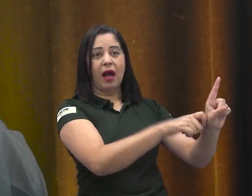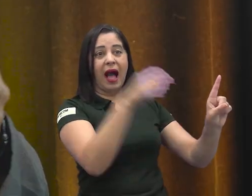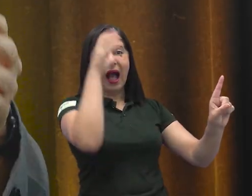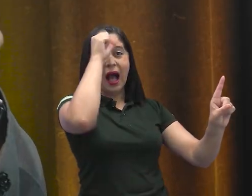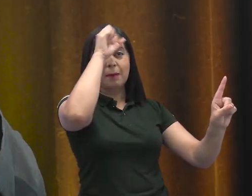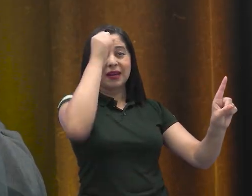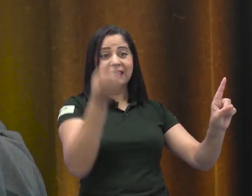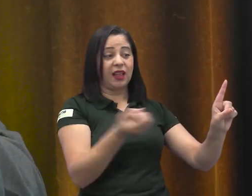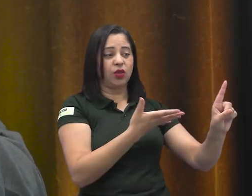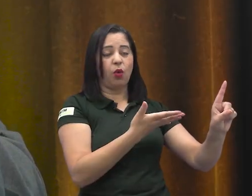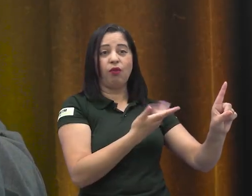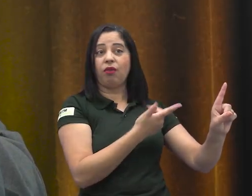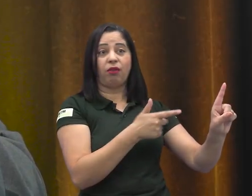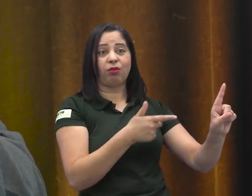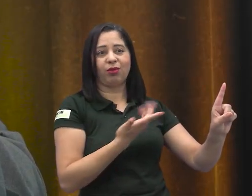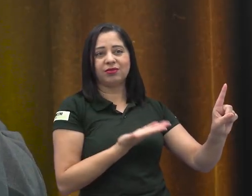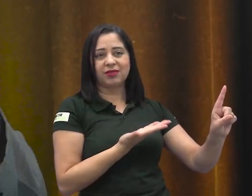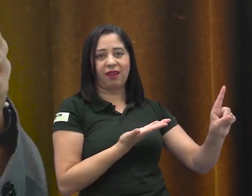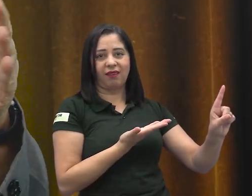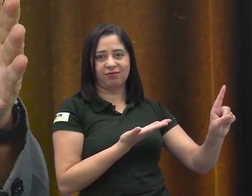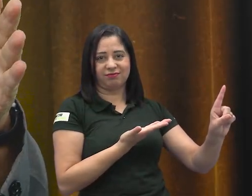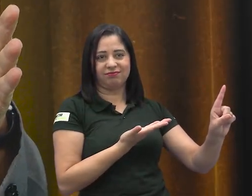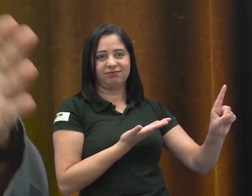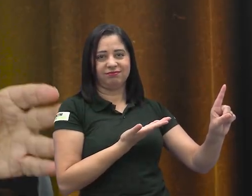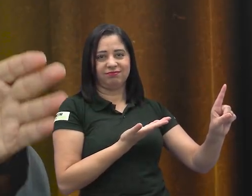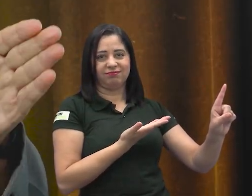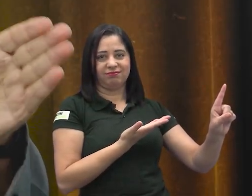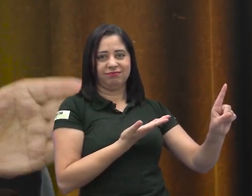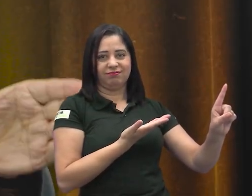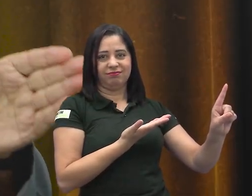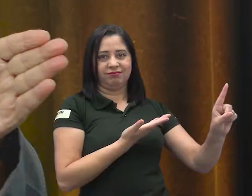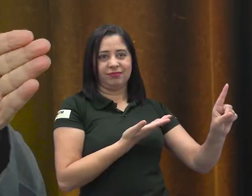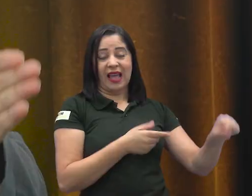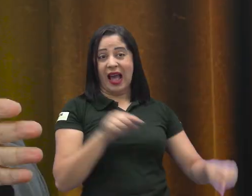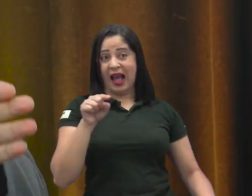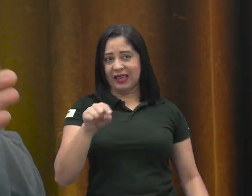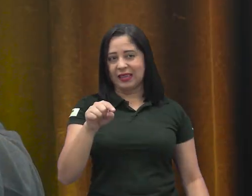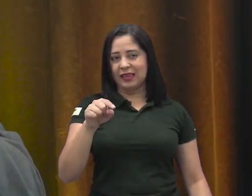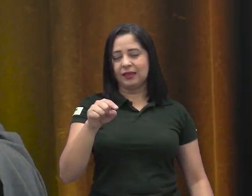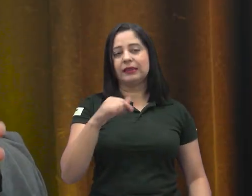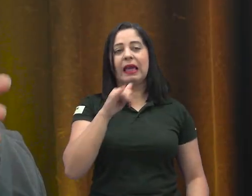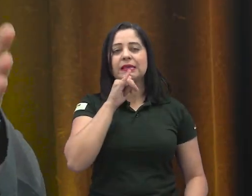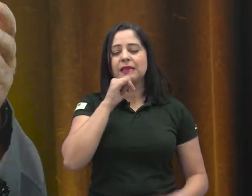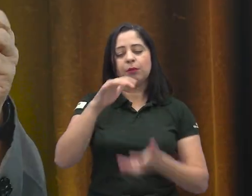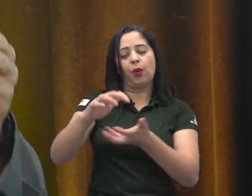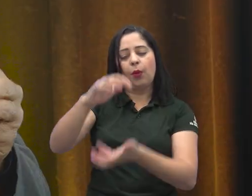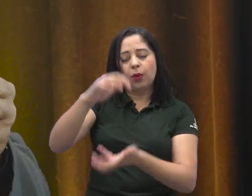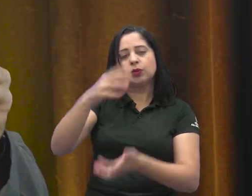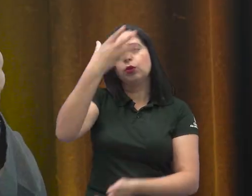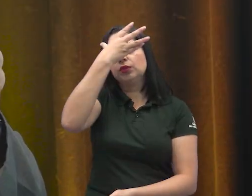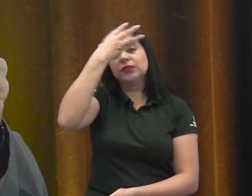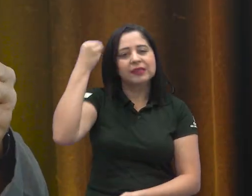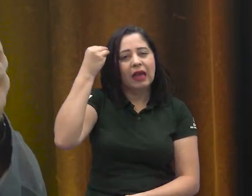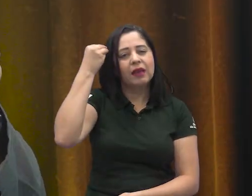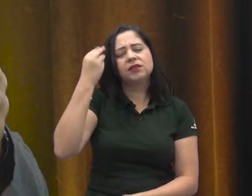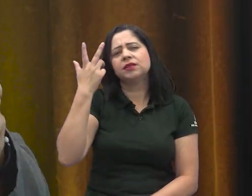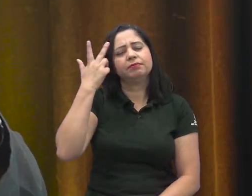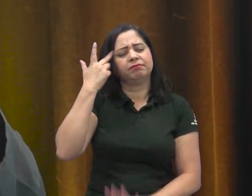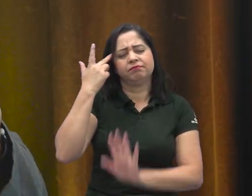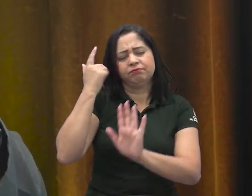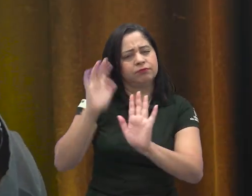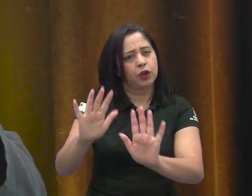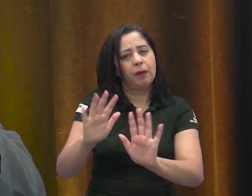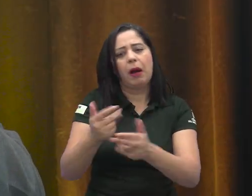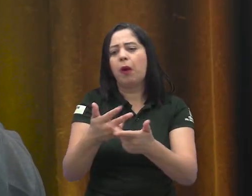coisas. Diferente do esquecimento, que a gente chama de esquecimento benigno da idade, em que essa capacidade